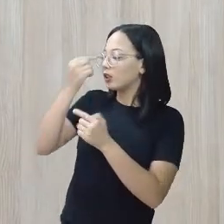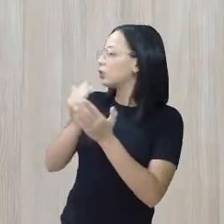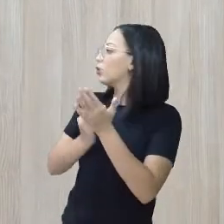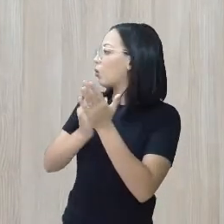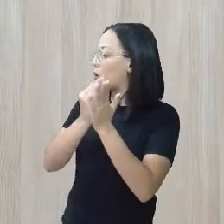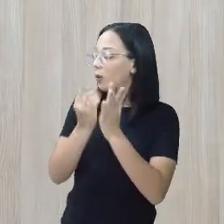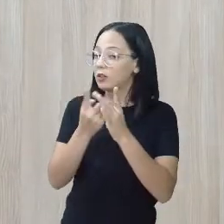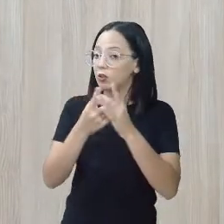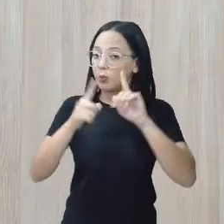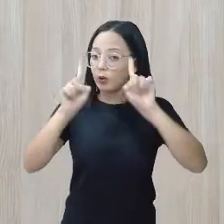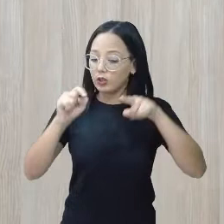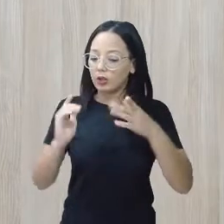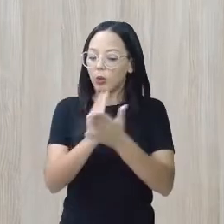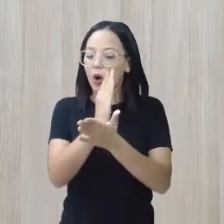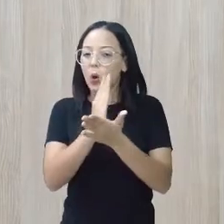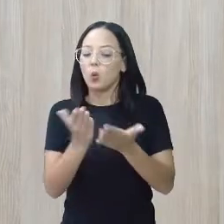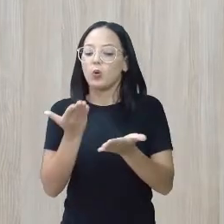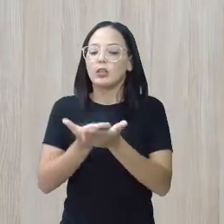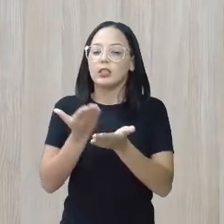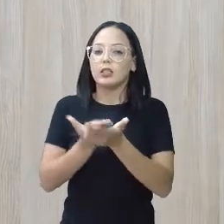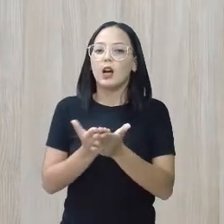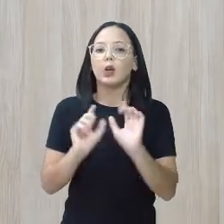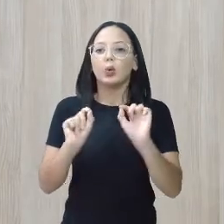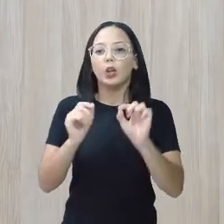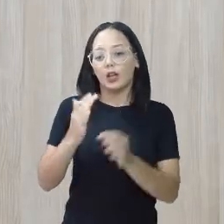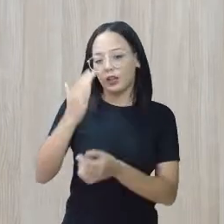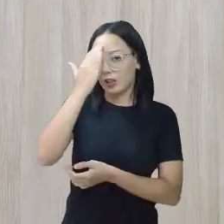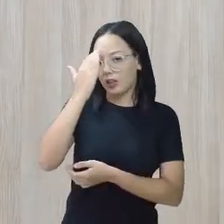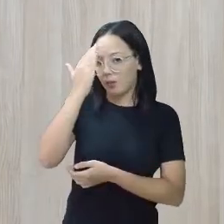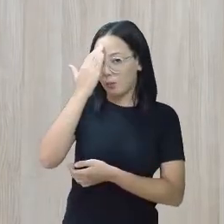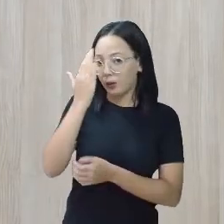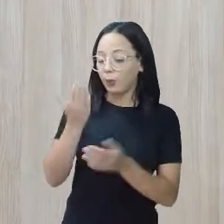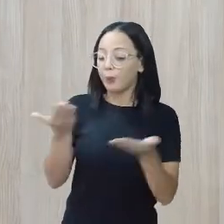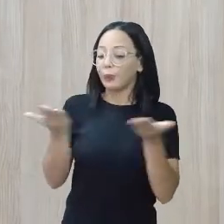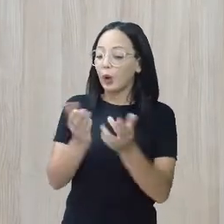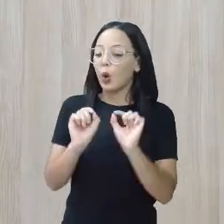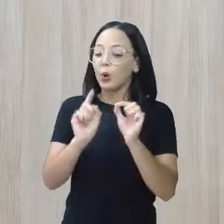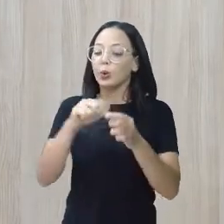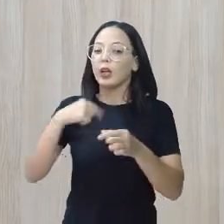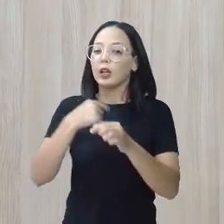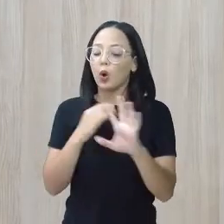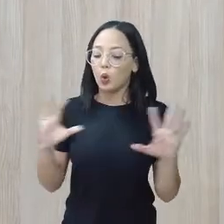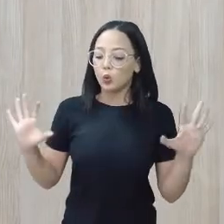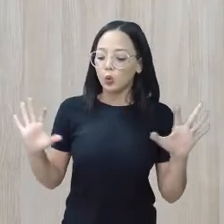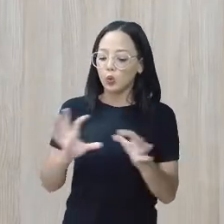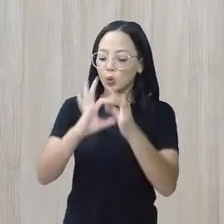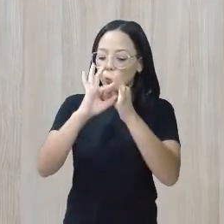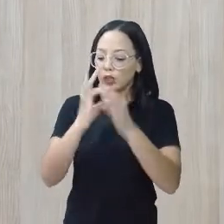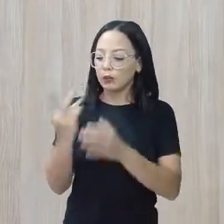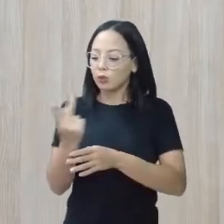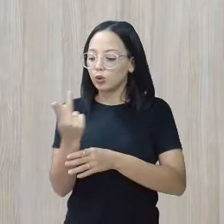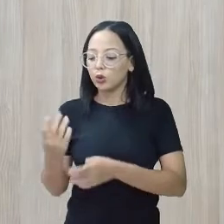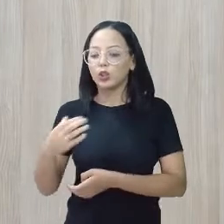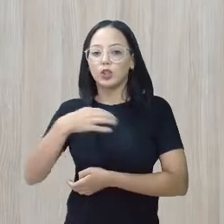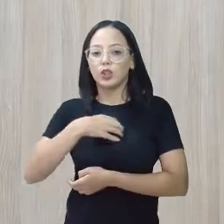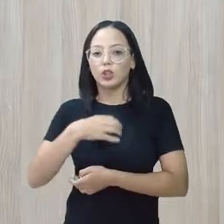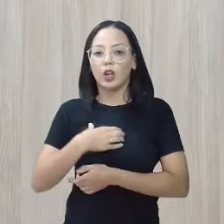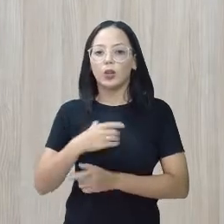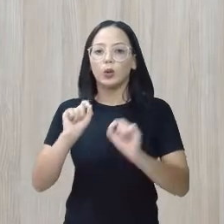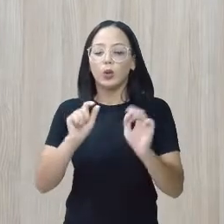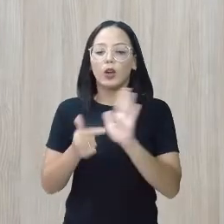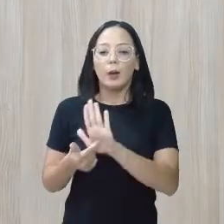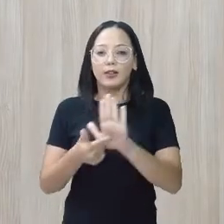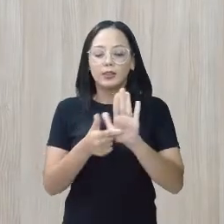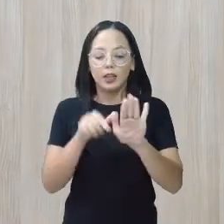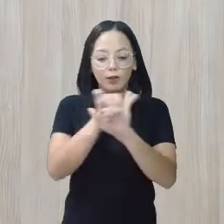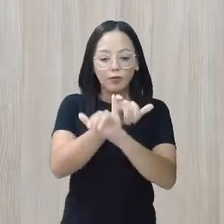né, do Educa, algumas aulas de interpretação. E aí a gente agora está unindo essas duas maneiras de representar